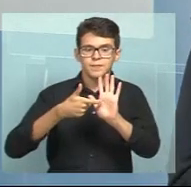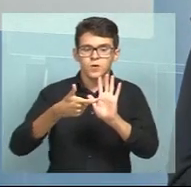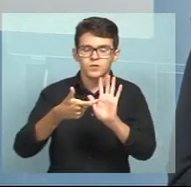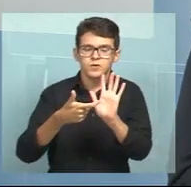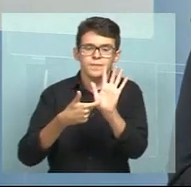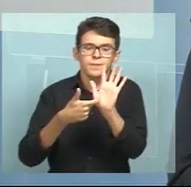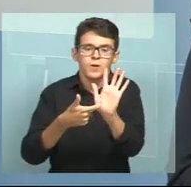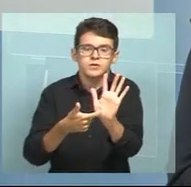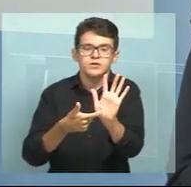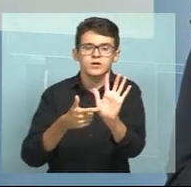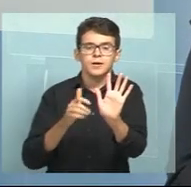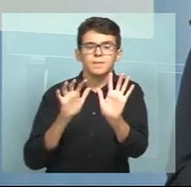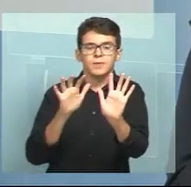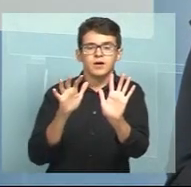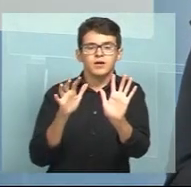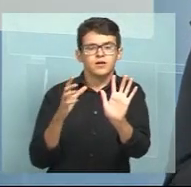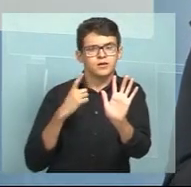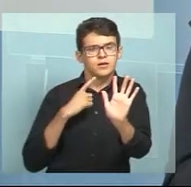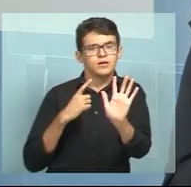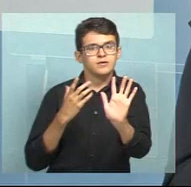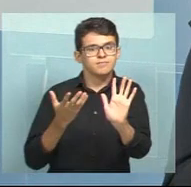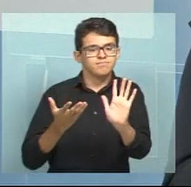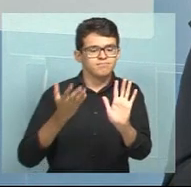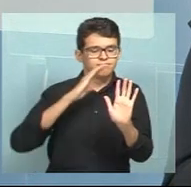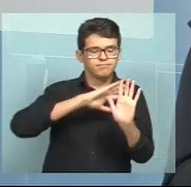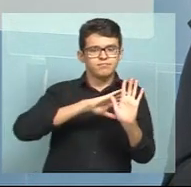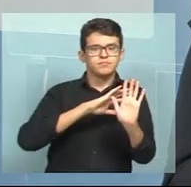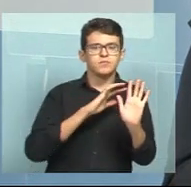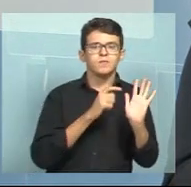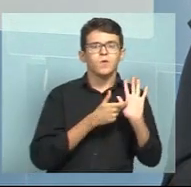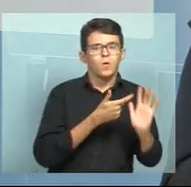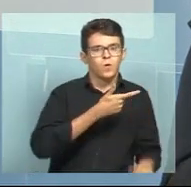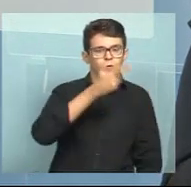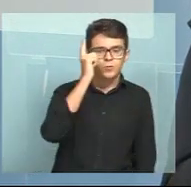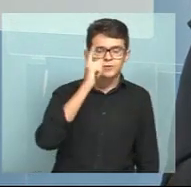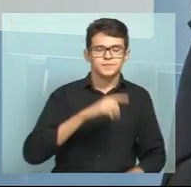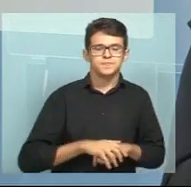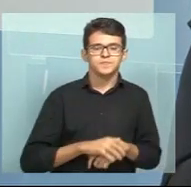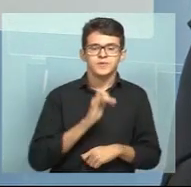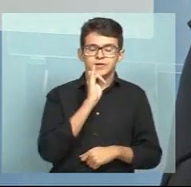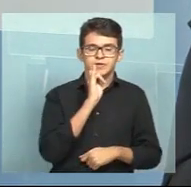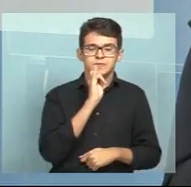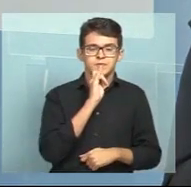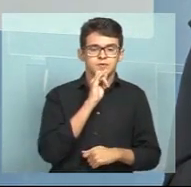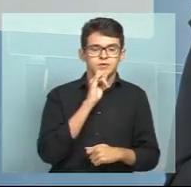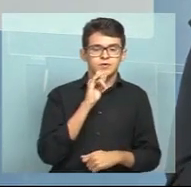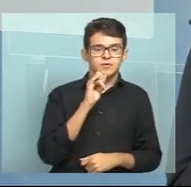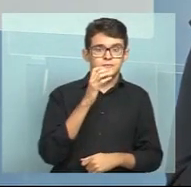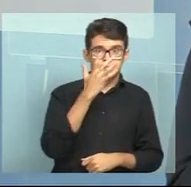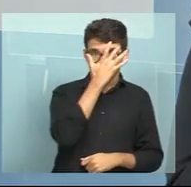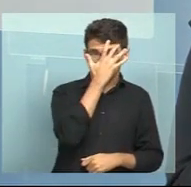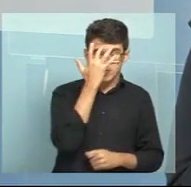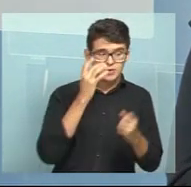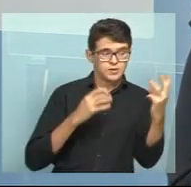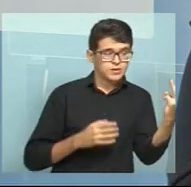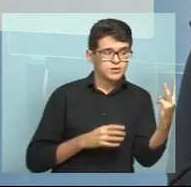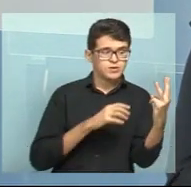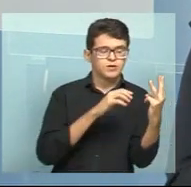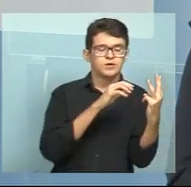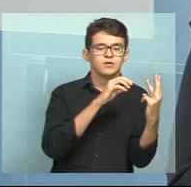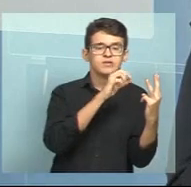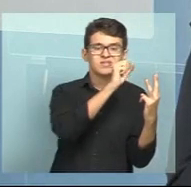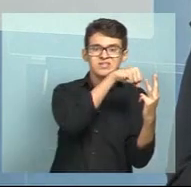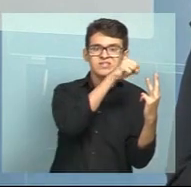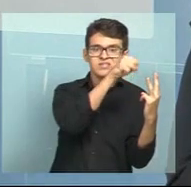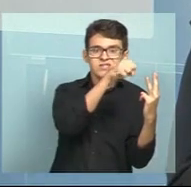inclusive o placar é determinante nisso. Para você ter ideia, é o seguinte, o placar de 3-0 dá ao presidente Lula, além da